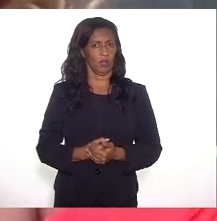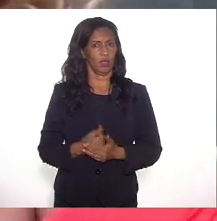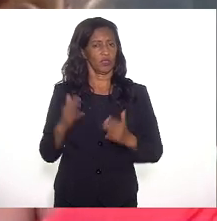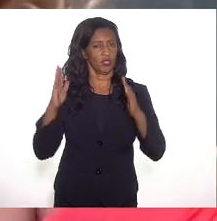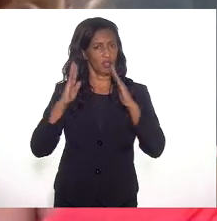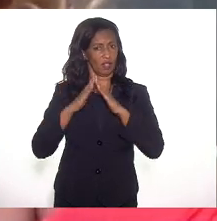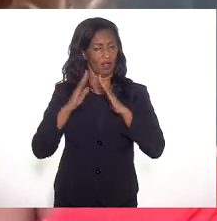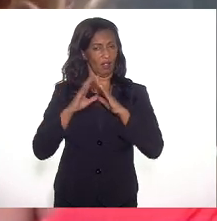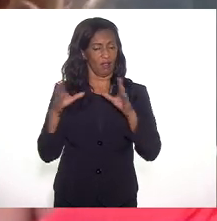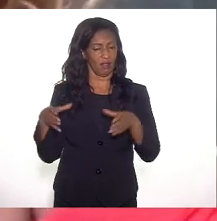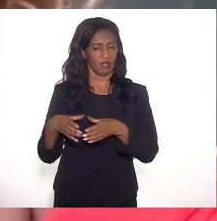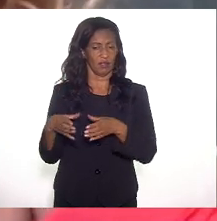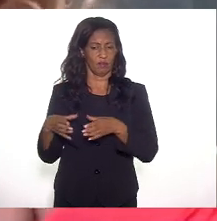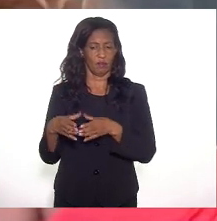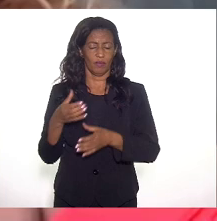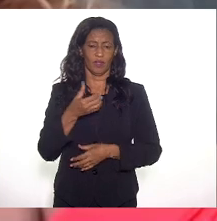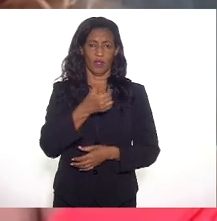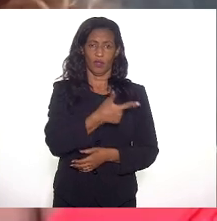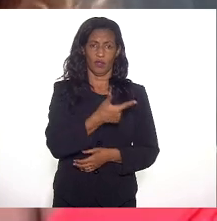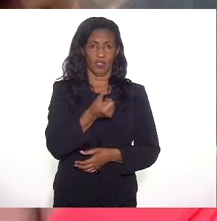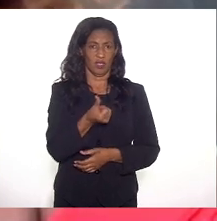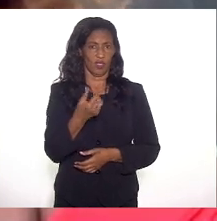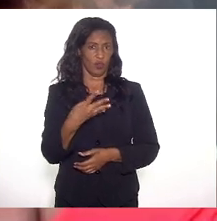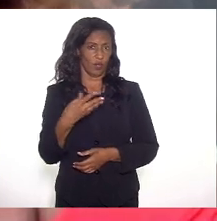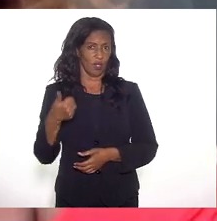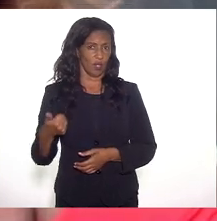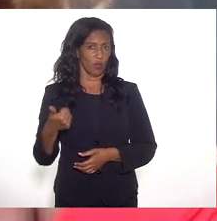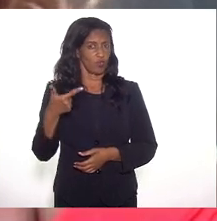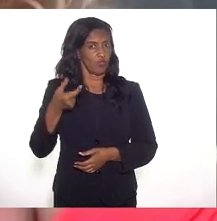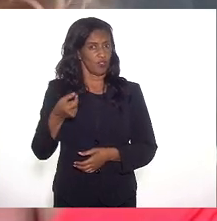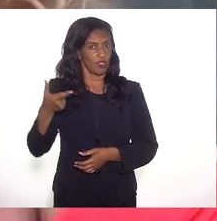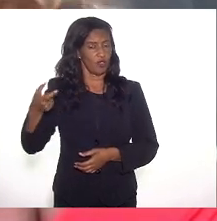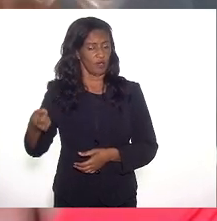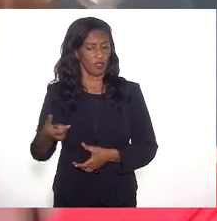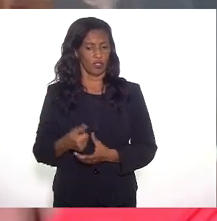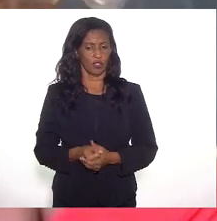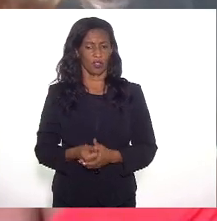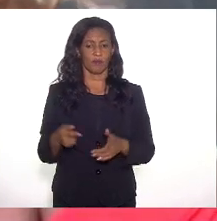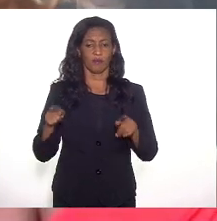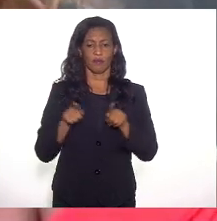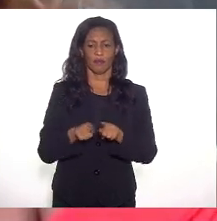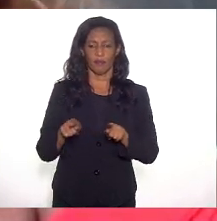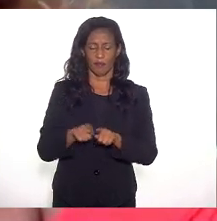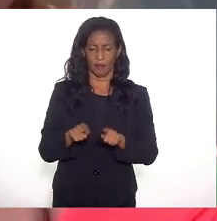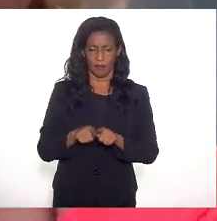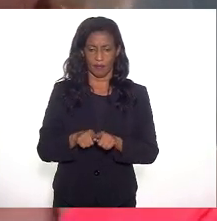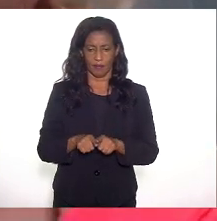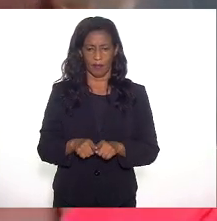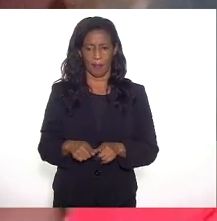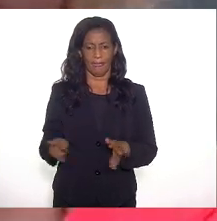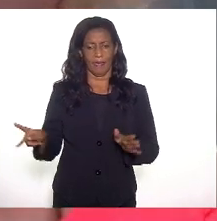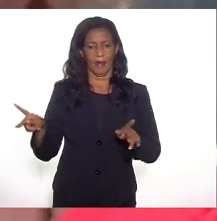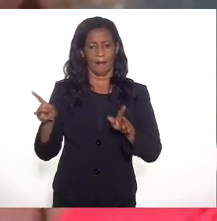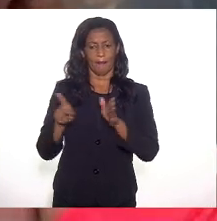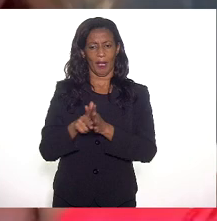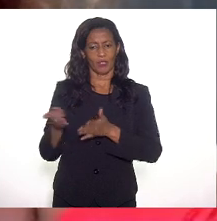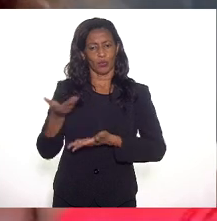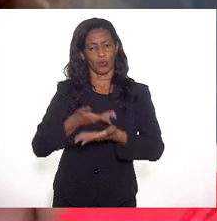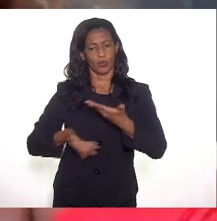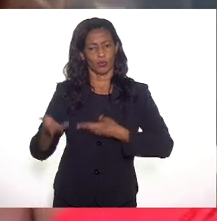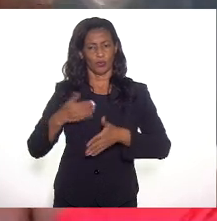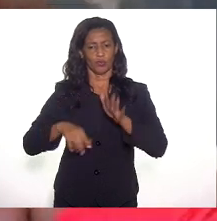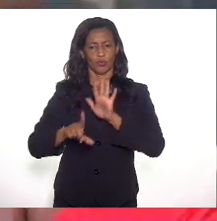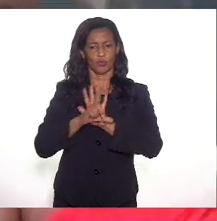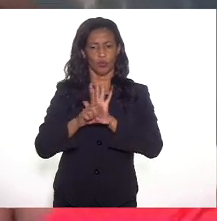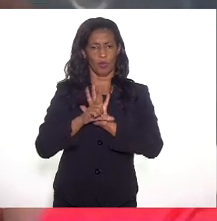nas comissões, o 2341 também de 2020, que inclusive é parte de uma modificação de uma